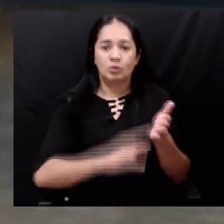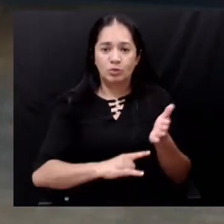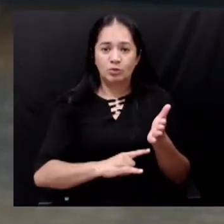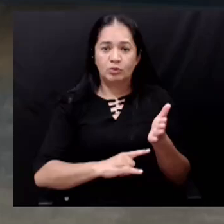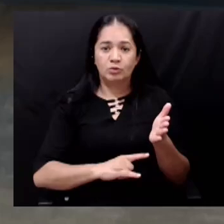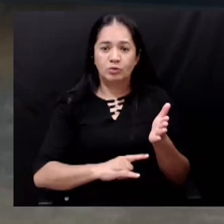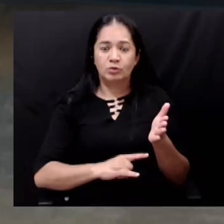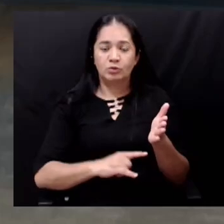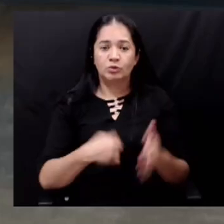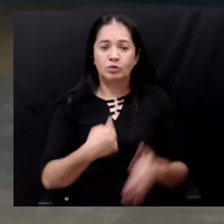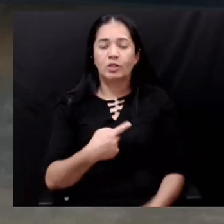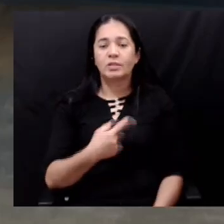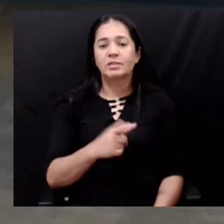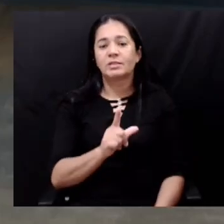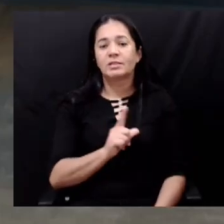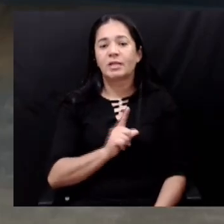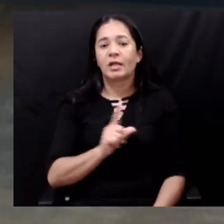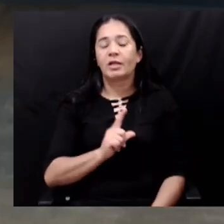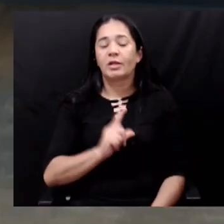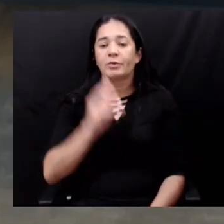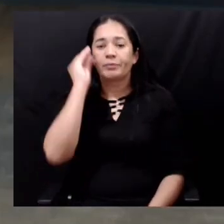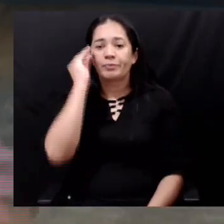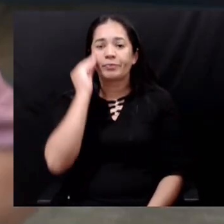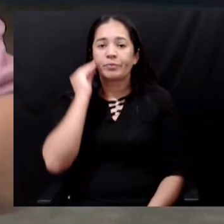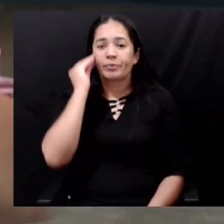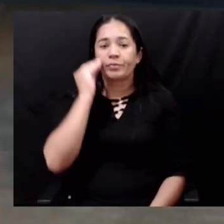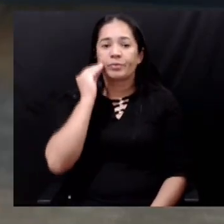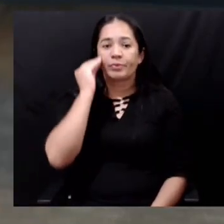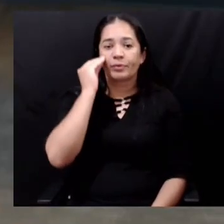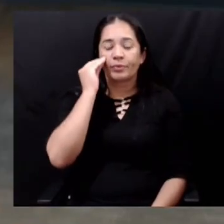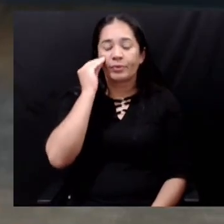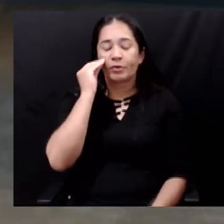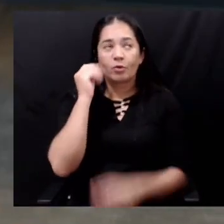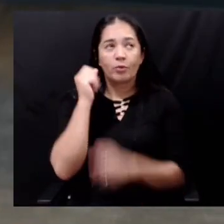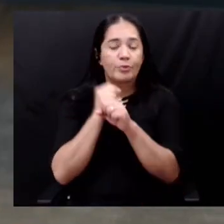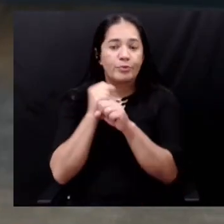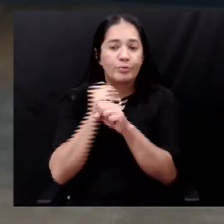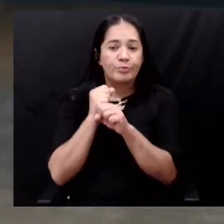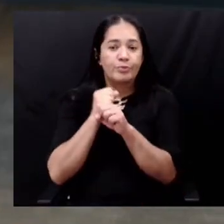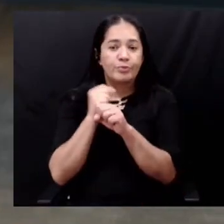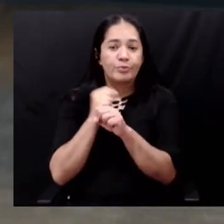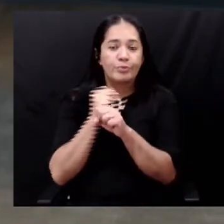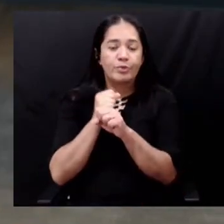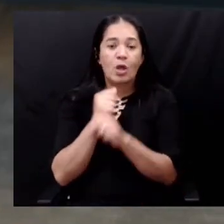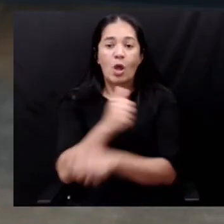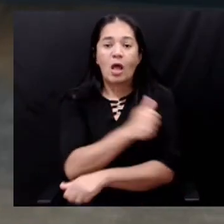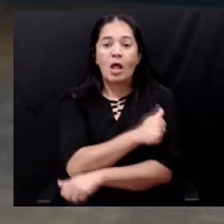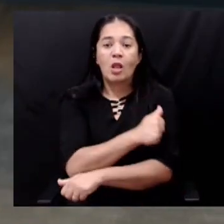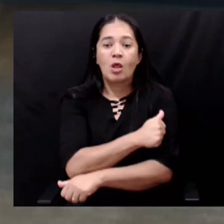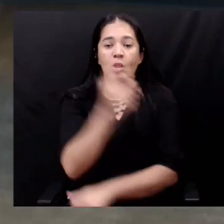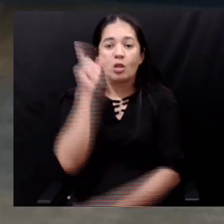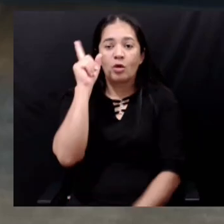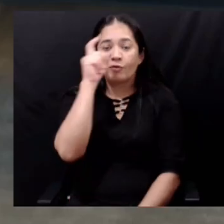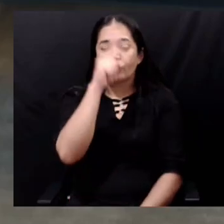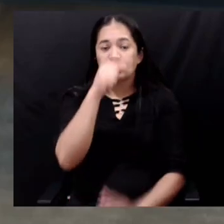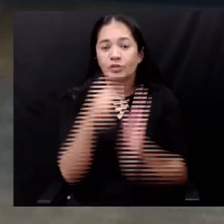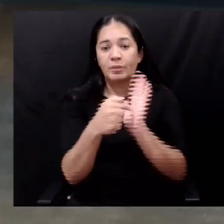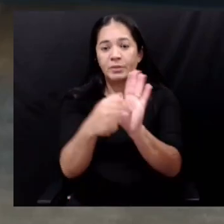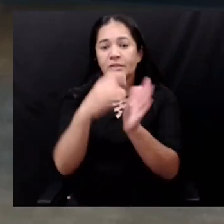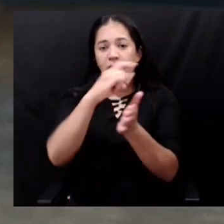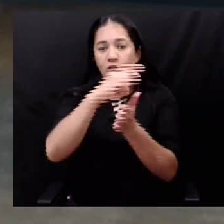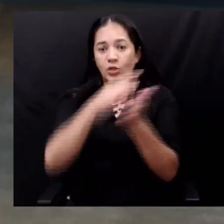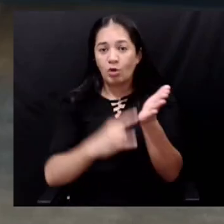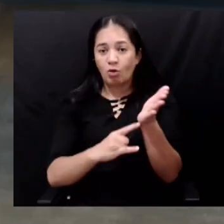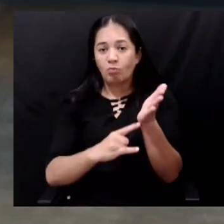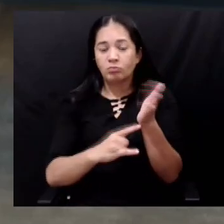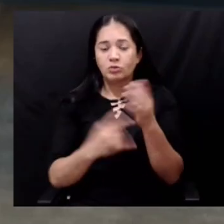experiência de anos que os alunos têm dificuldade de apresentar documentação. Como eles vão provar